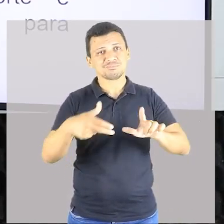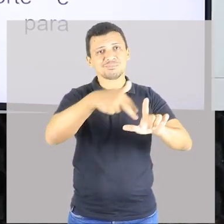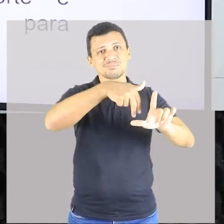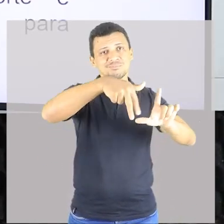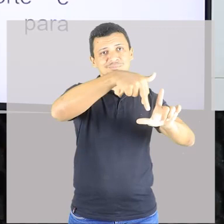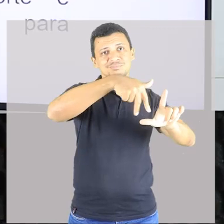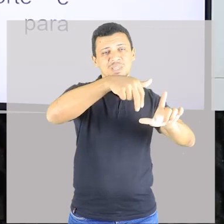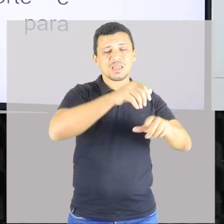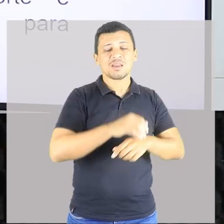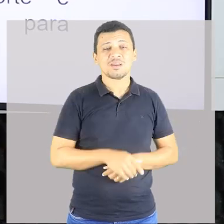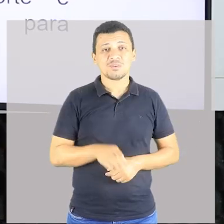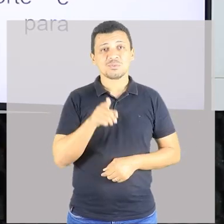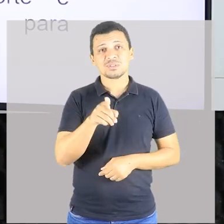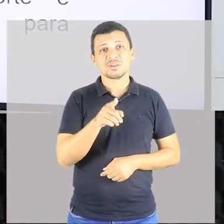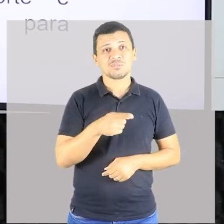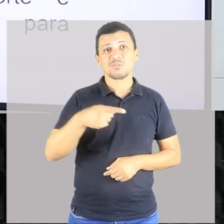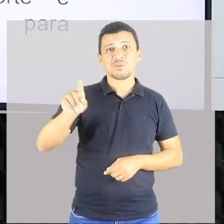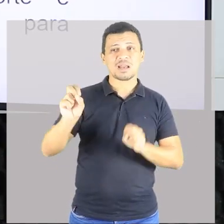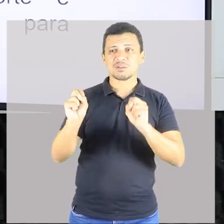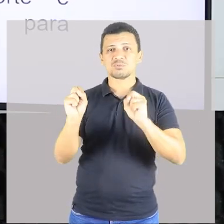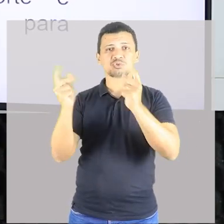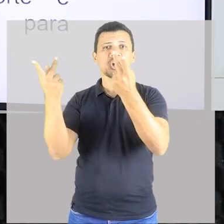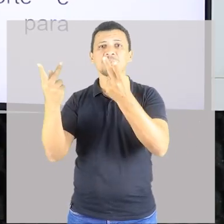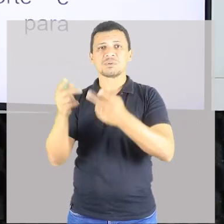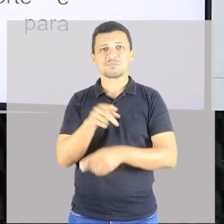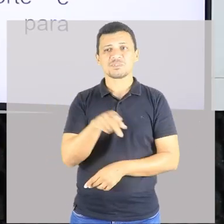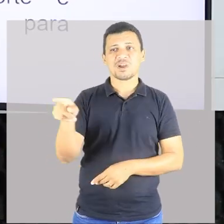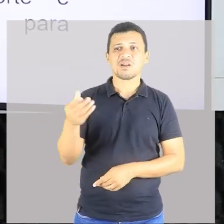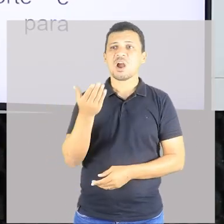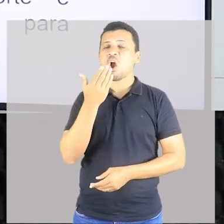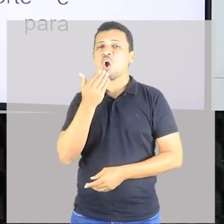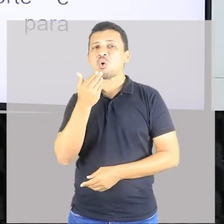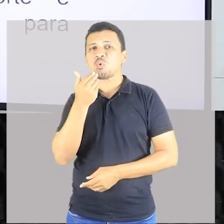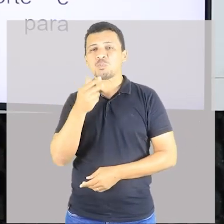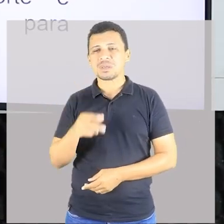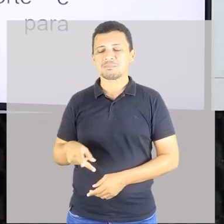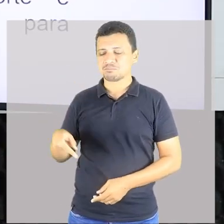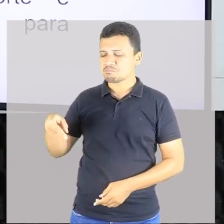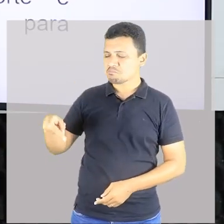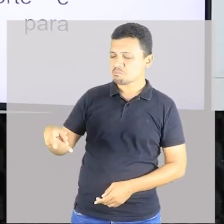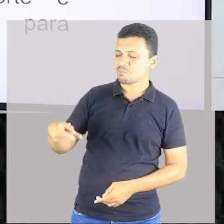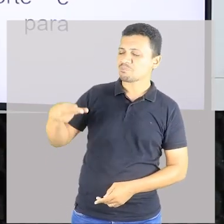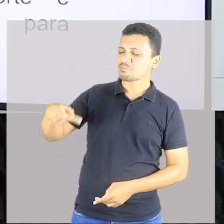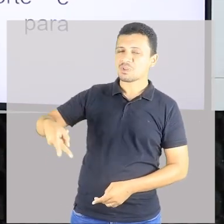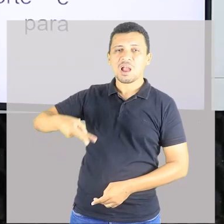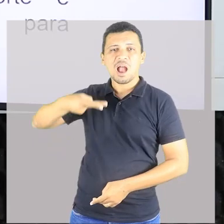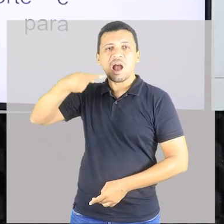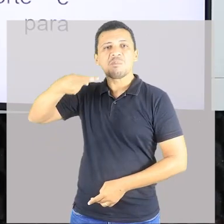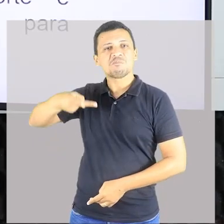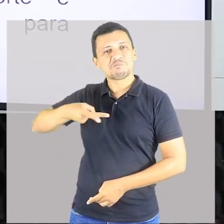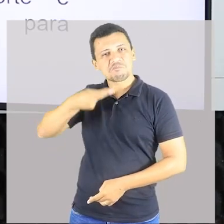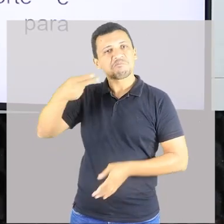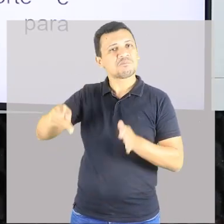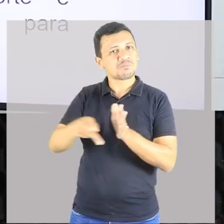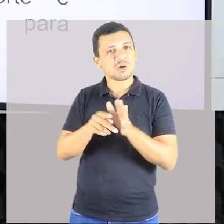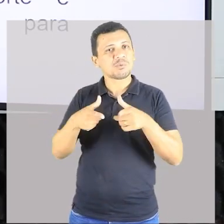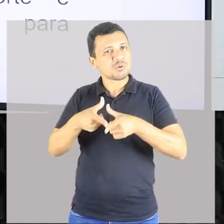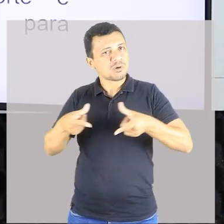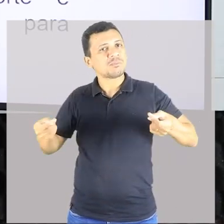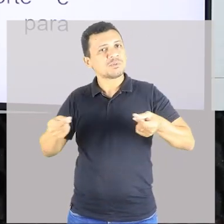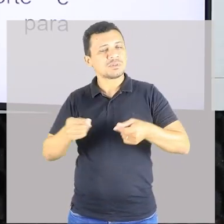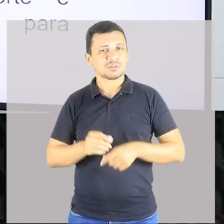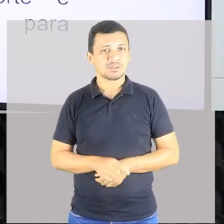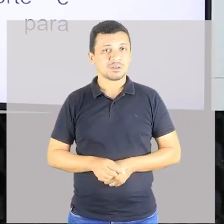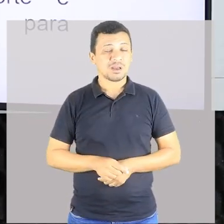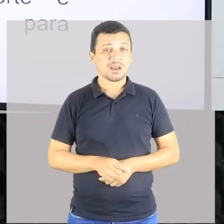você vai sair daí, vai no shopping, ou vai em algum lugar comer um sushi, uma comida japonesa, tá certo? Veja, por exemplo, você está, se